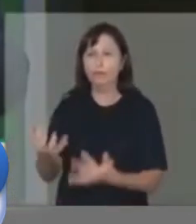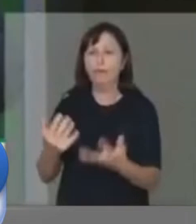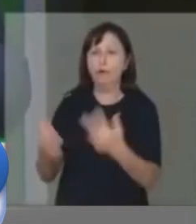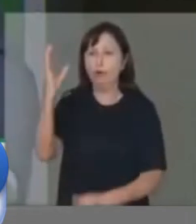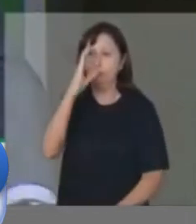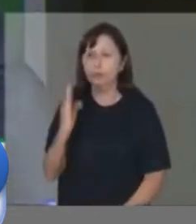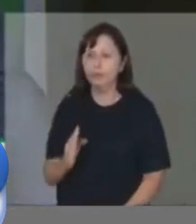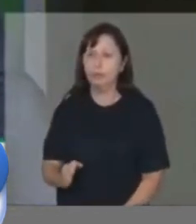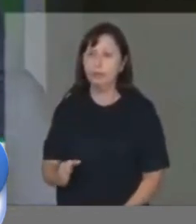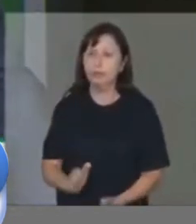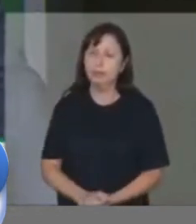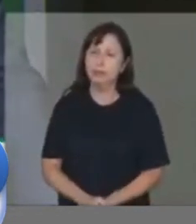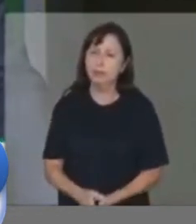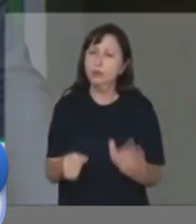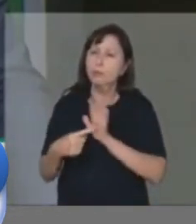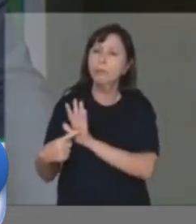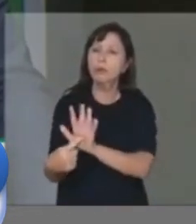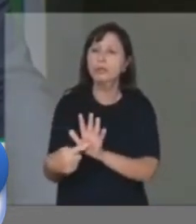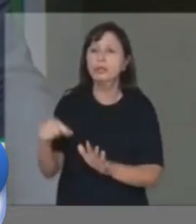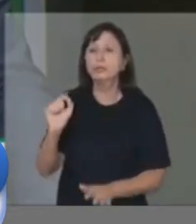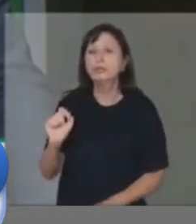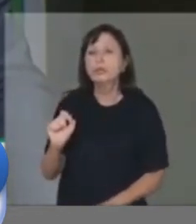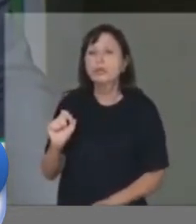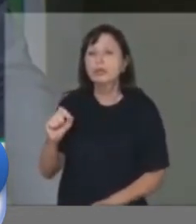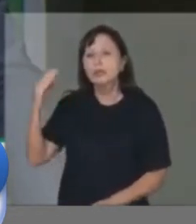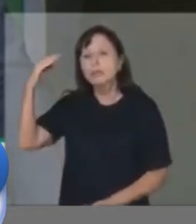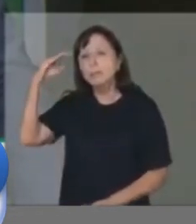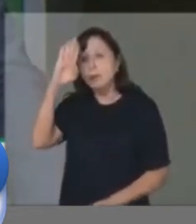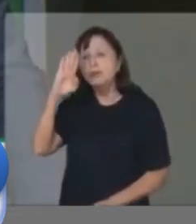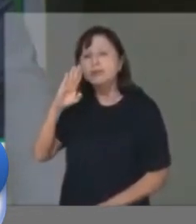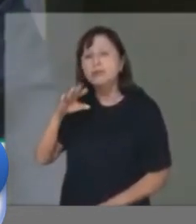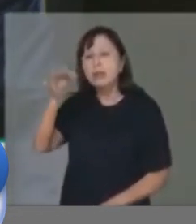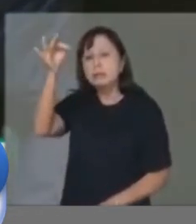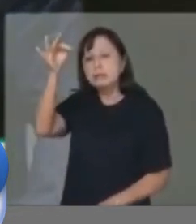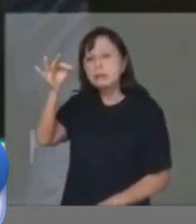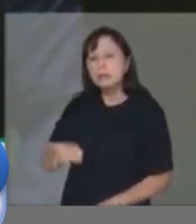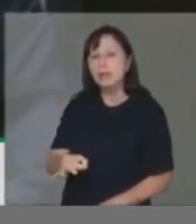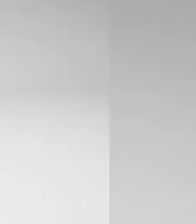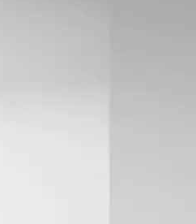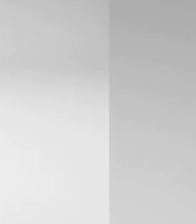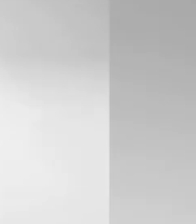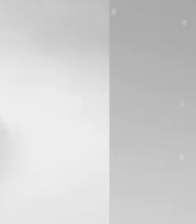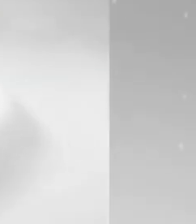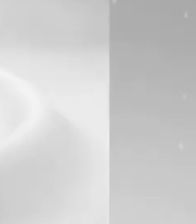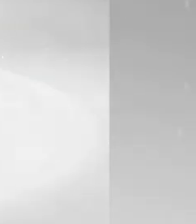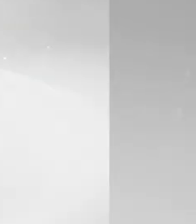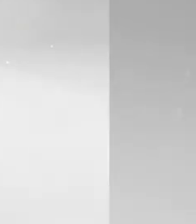demonstrando aqui que Bolsonaro tinha razão. Obrigado.